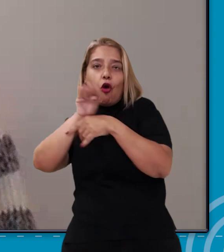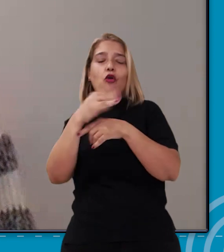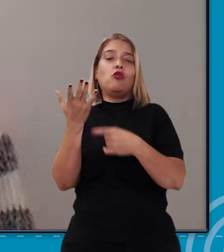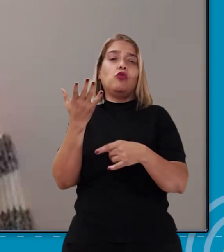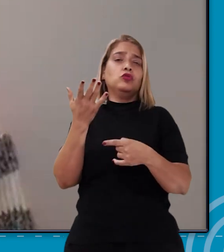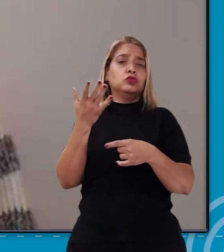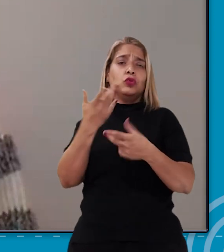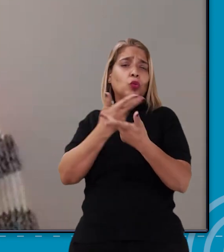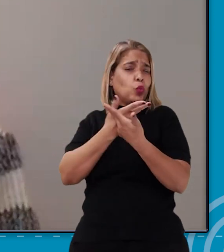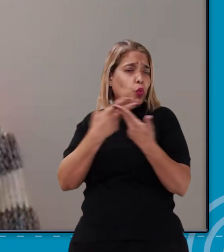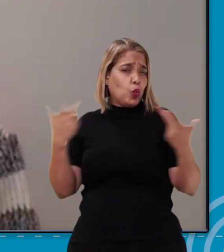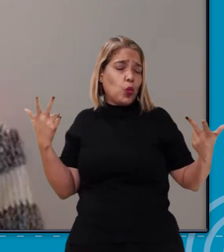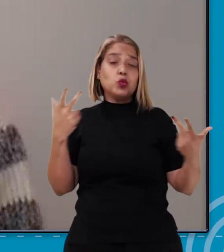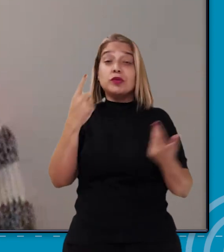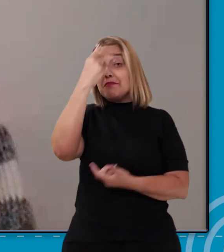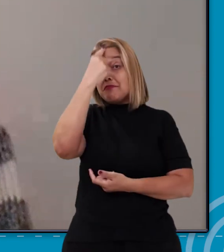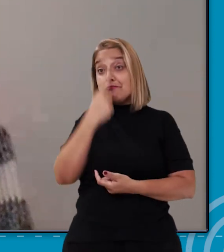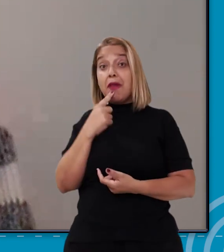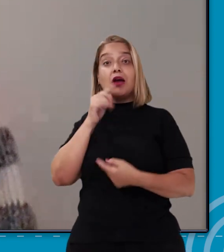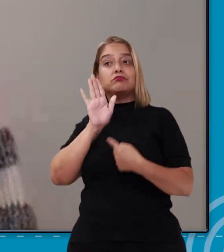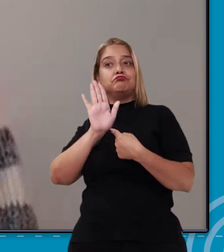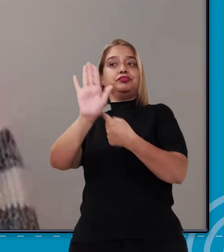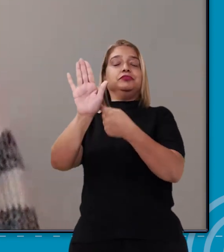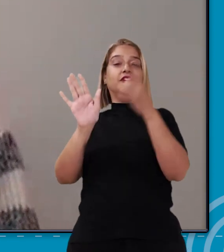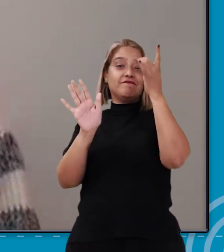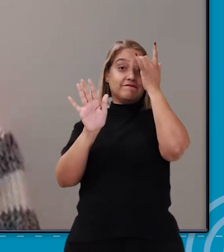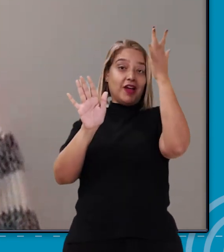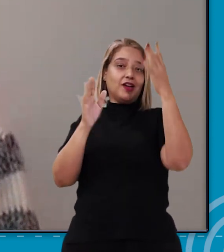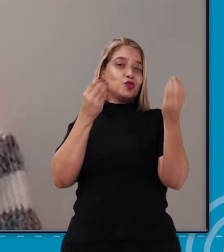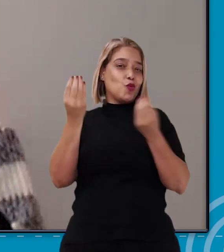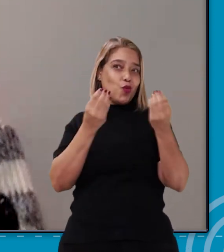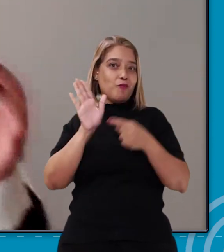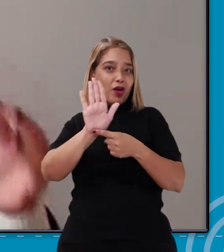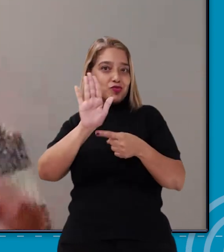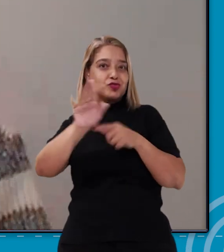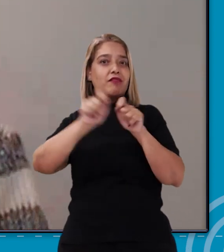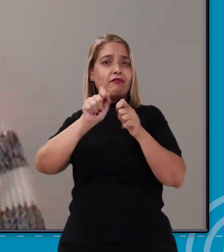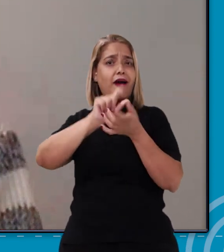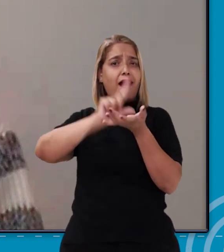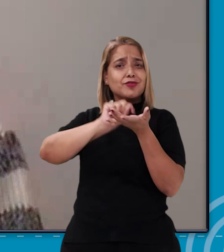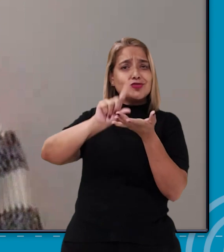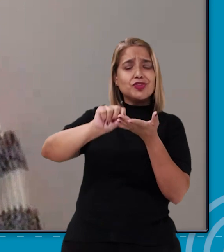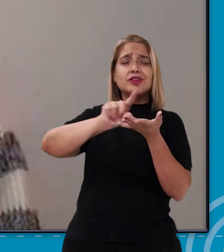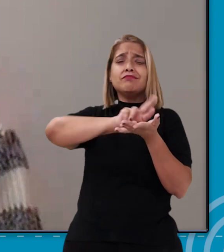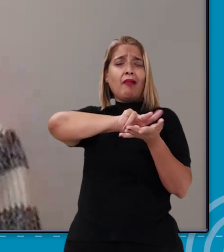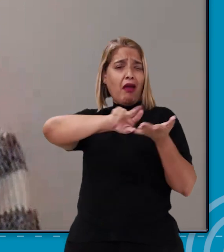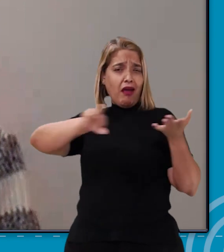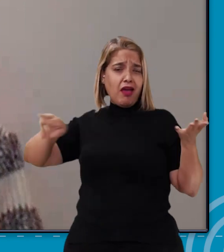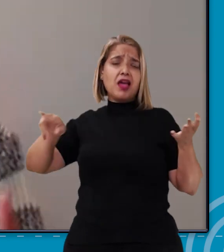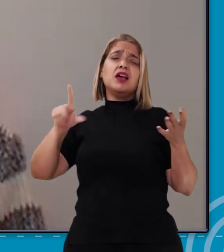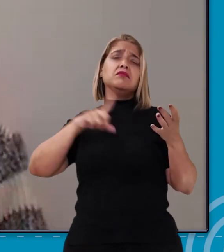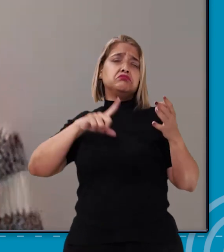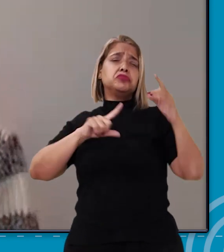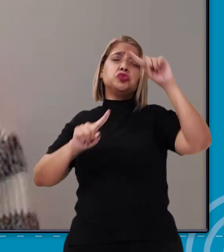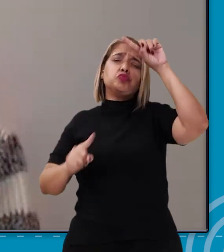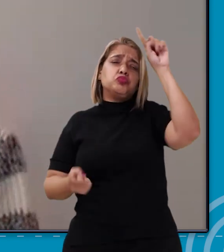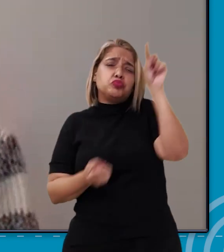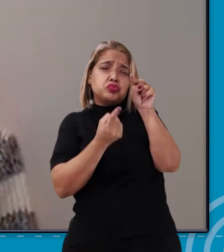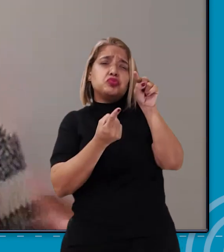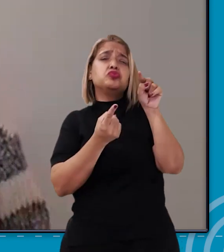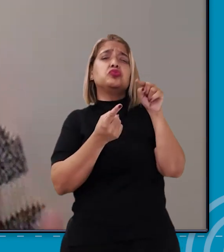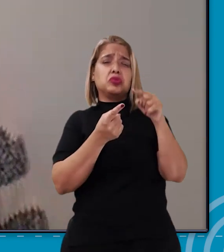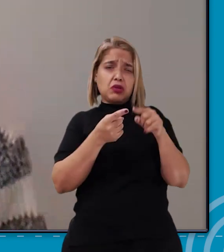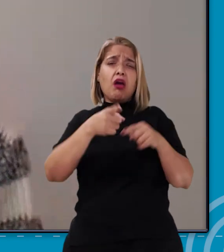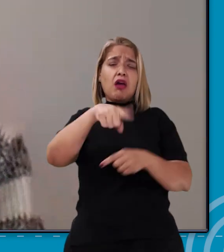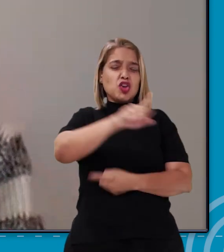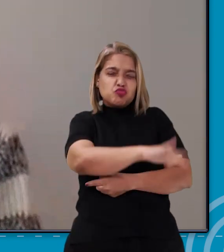para tirar fotos, né? Ou mesmo buscar uma imagem online e assim compor um artigo, ainda que sejam os